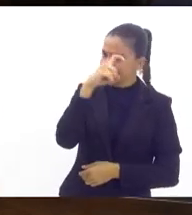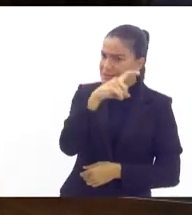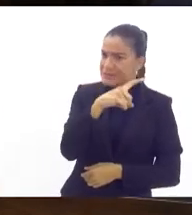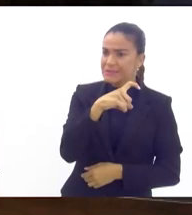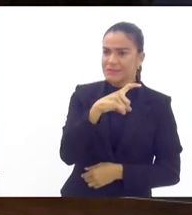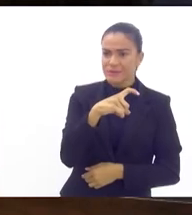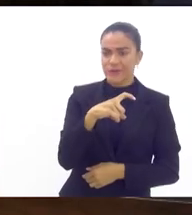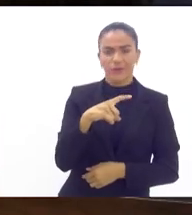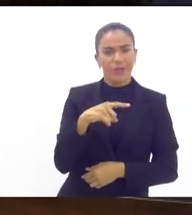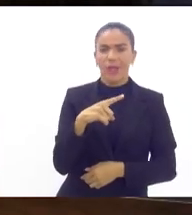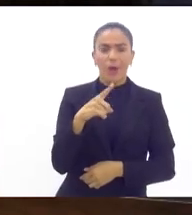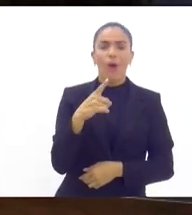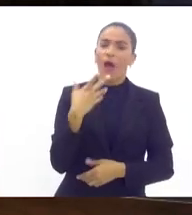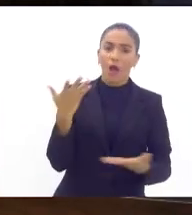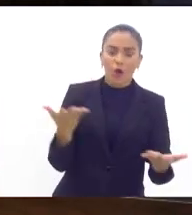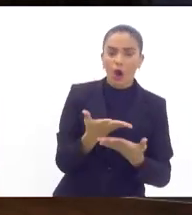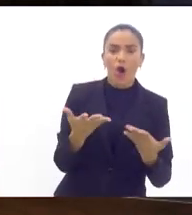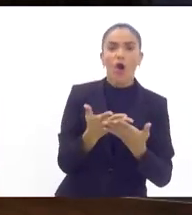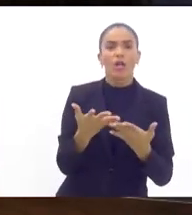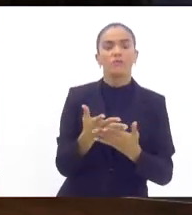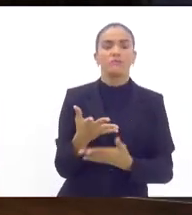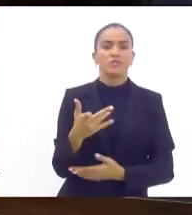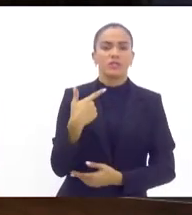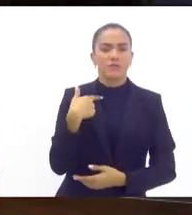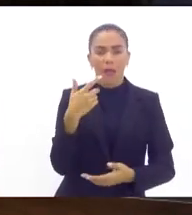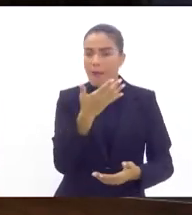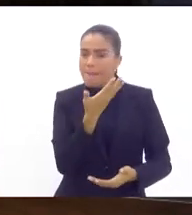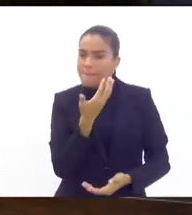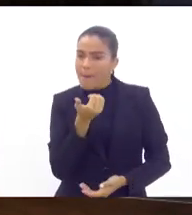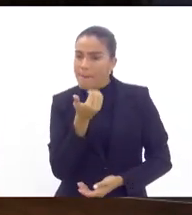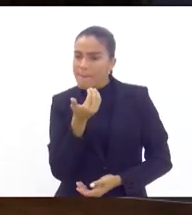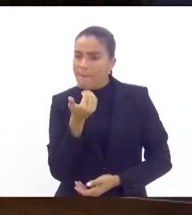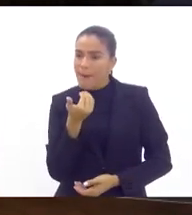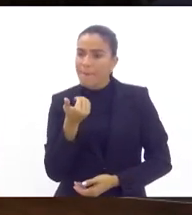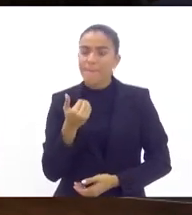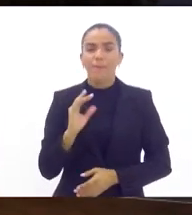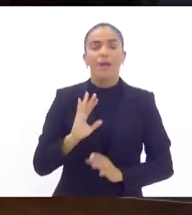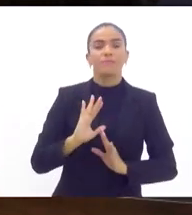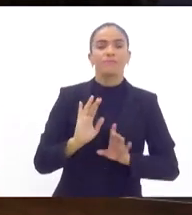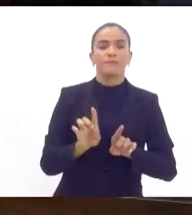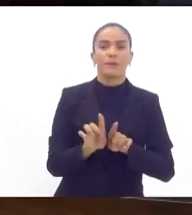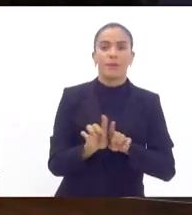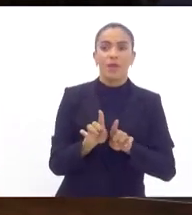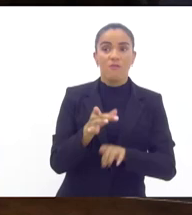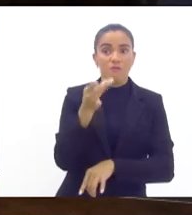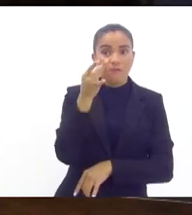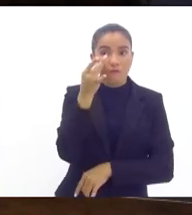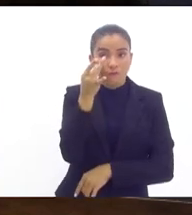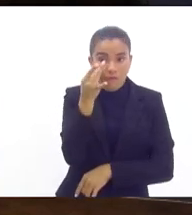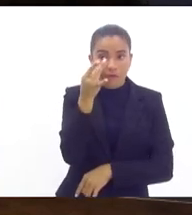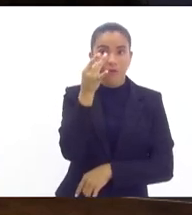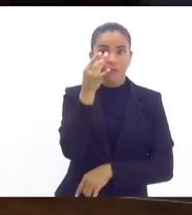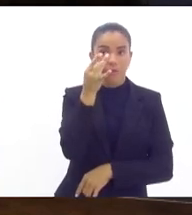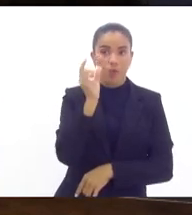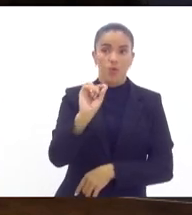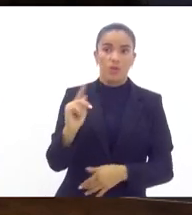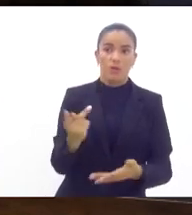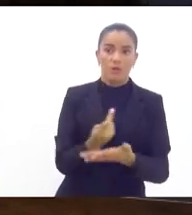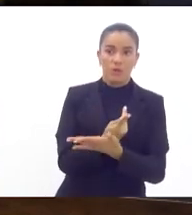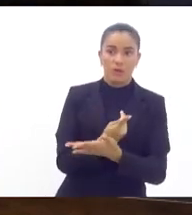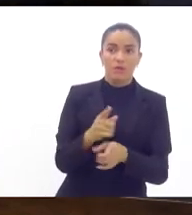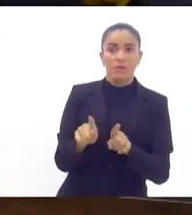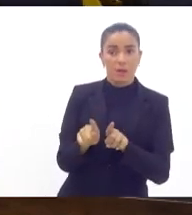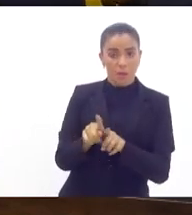então a gente vai escutar todos vocês Vamos colocar em Pauta a gente fez uma fiscalização então vimos ao vivo realmente o que tá acontecendo temos